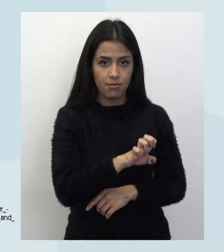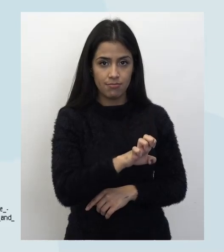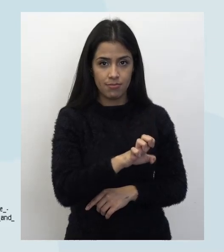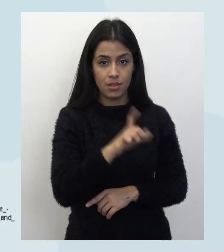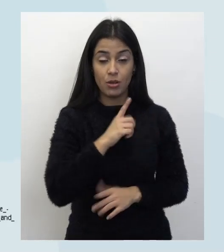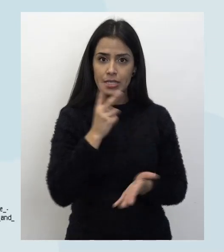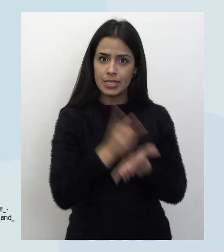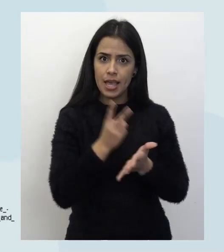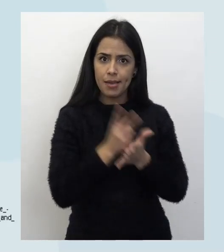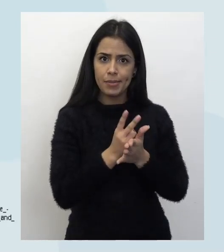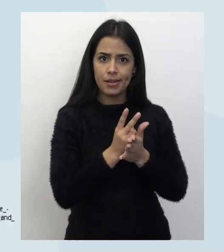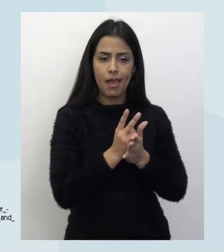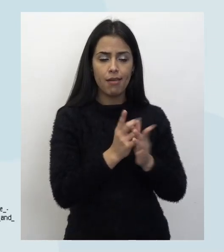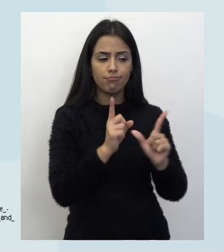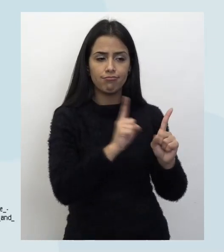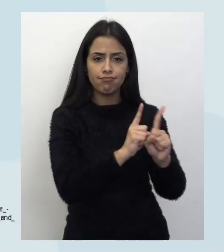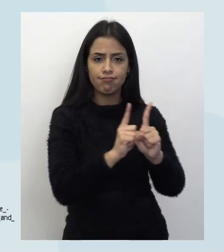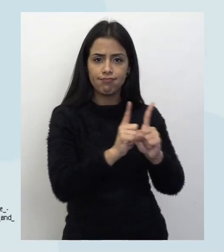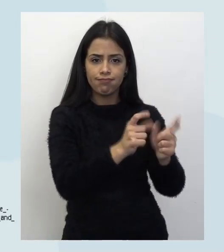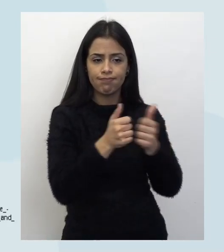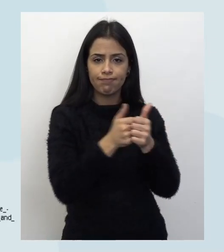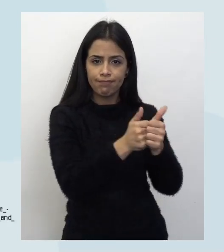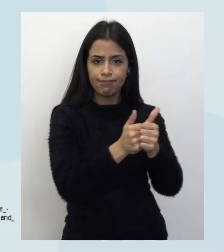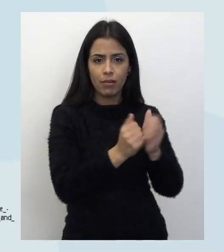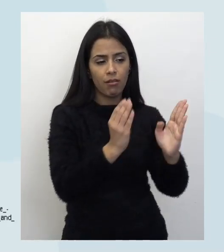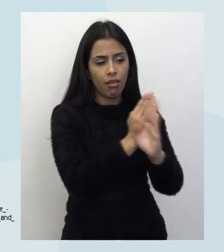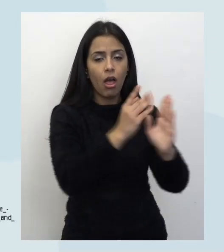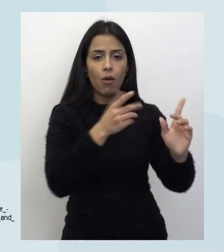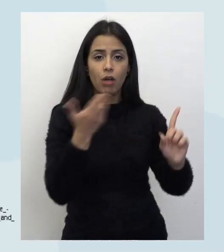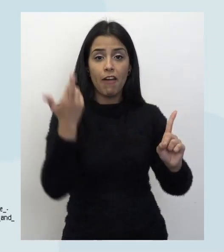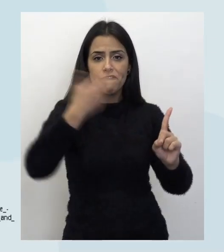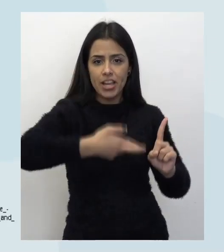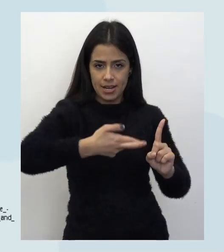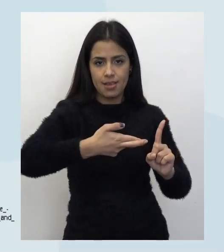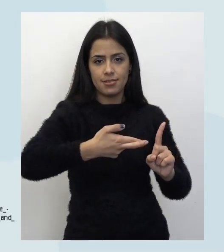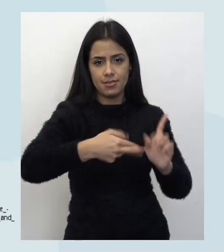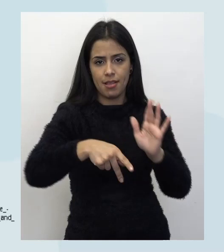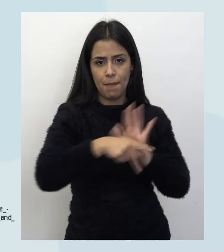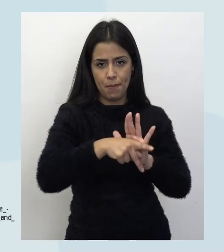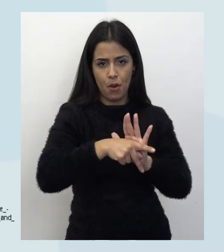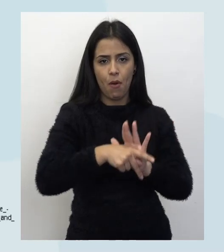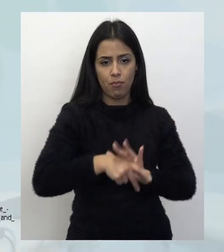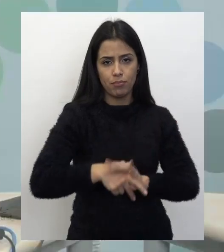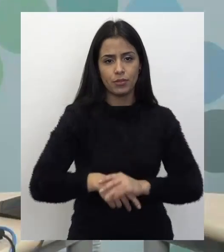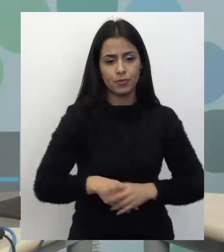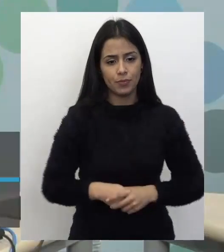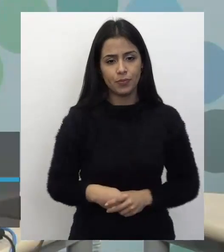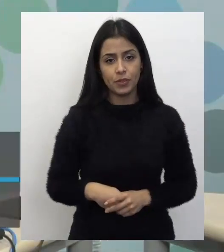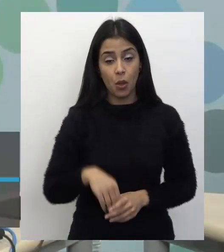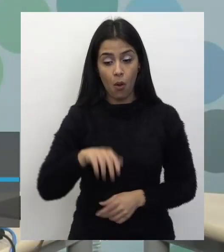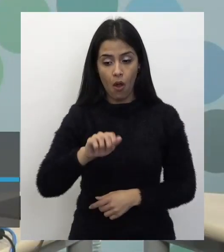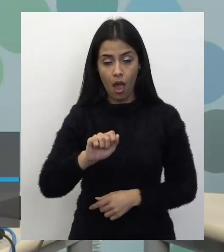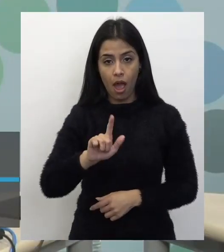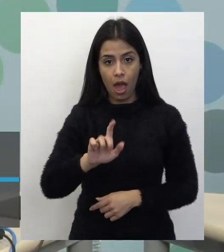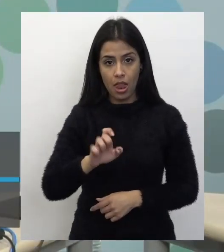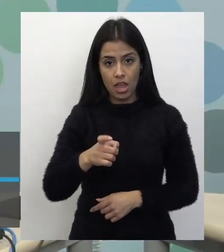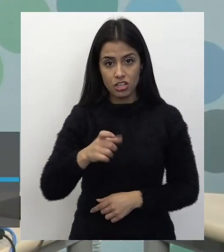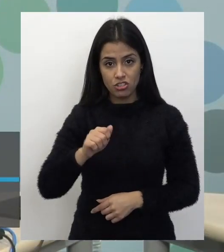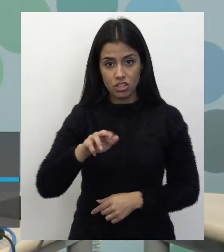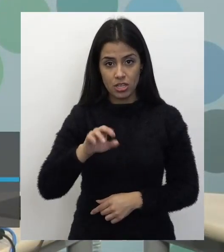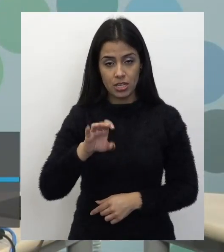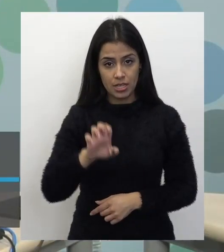de Aristóteles, então é o apreço que ele tem aí pela cultura grega, o quanto ele se considerava fruto